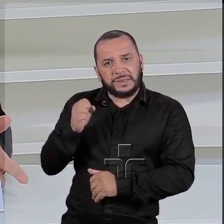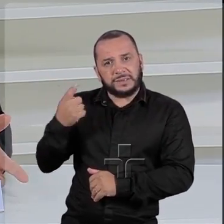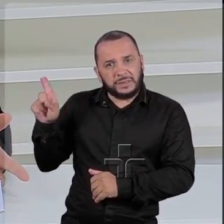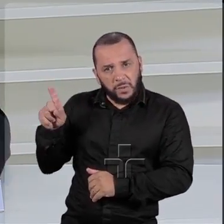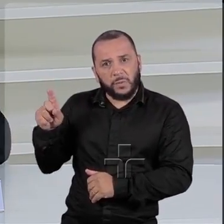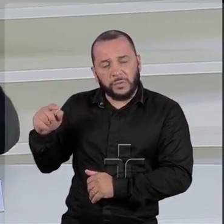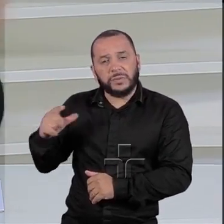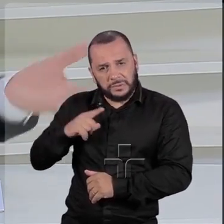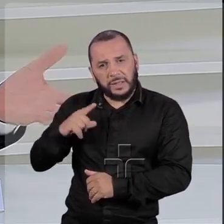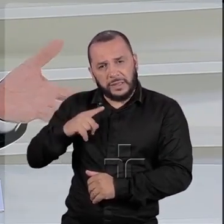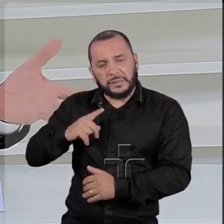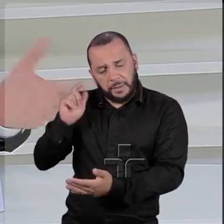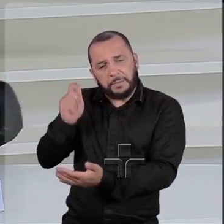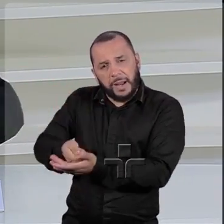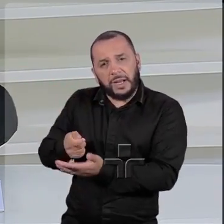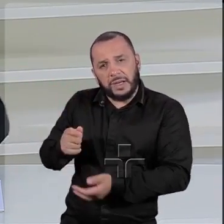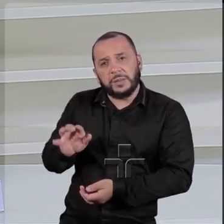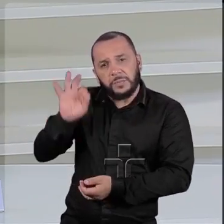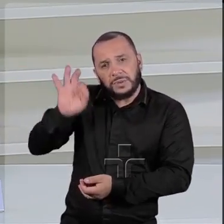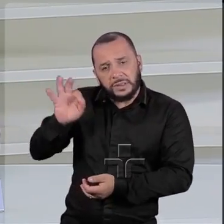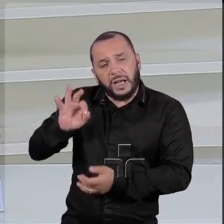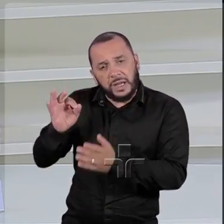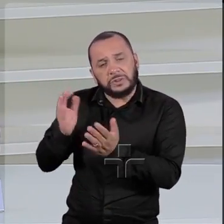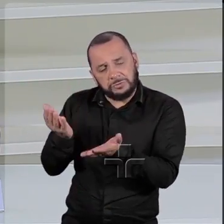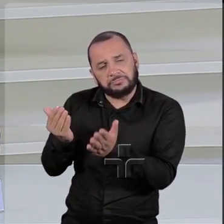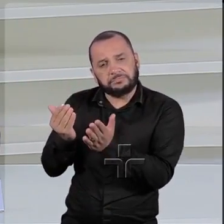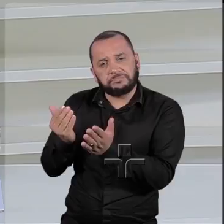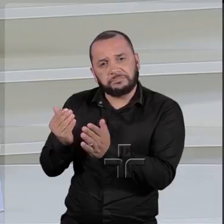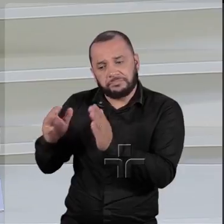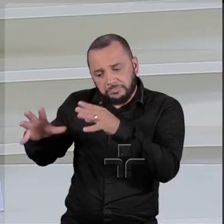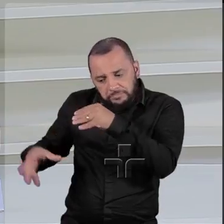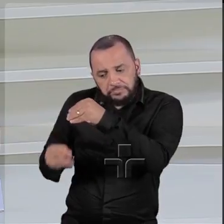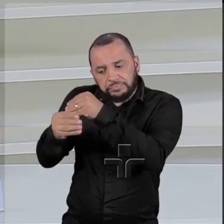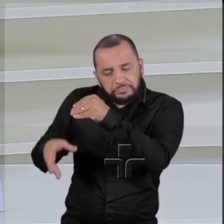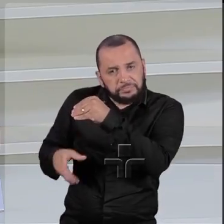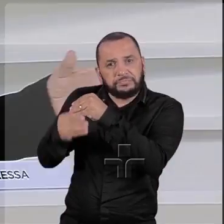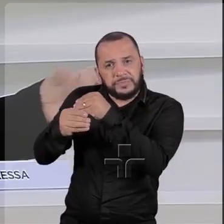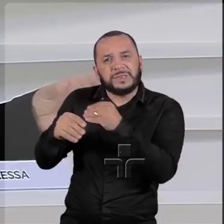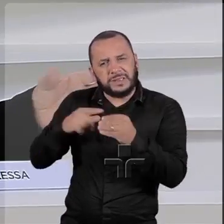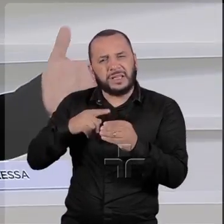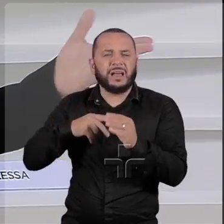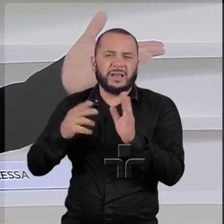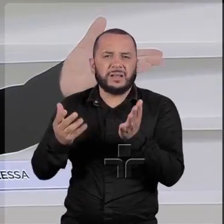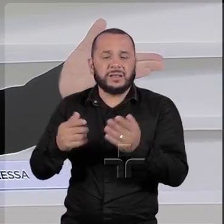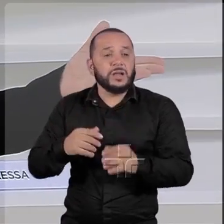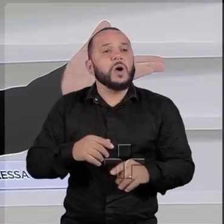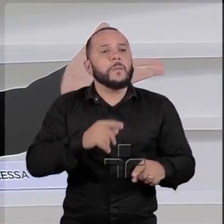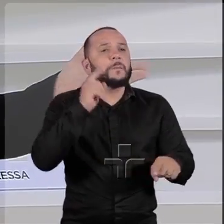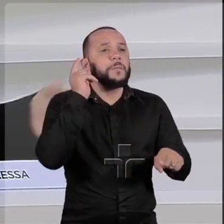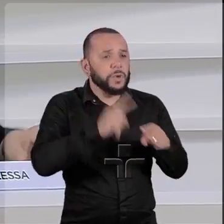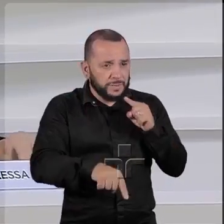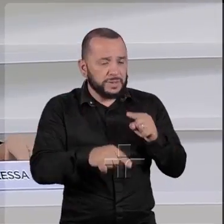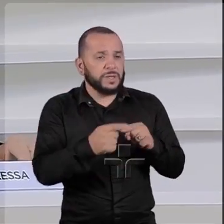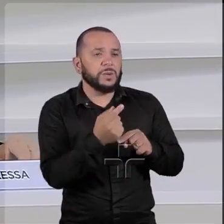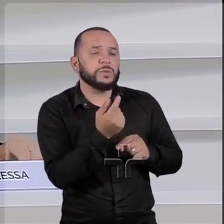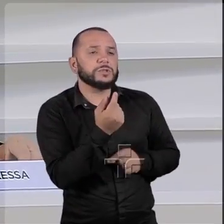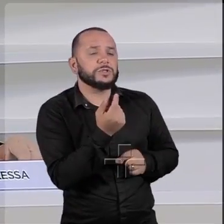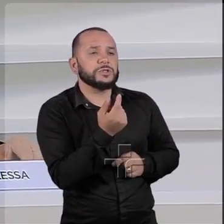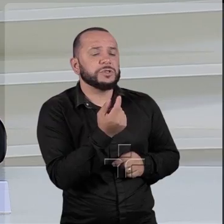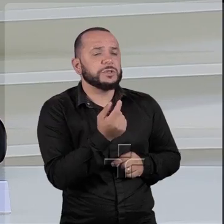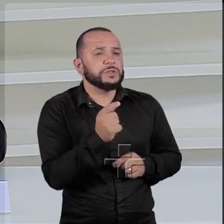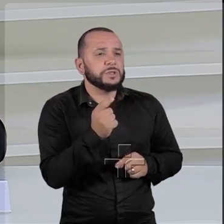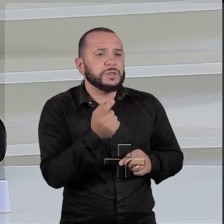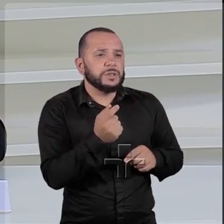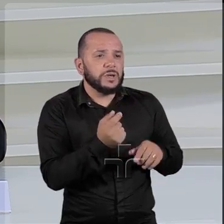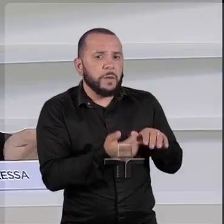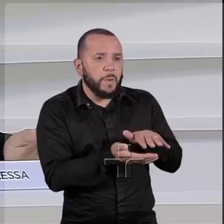alíquota suplementar até equacionar o déficit. Muito bem, então tem medidas. Essa de proibição de acumulação também, de acumulação.